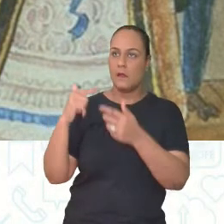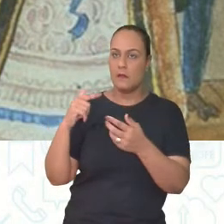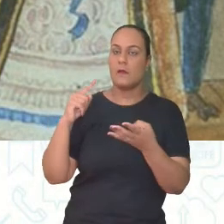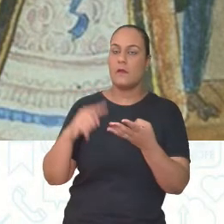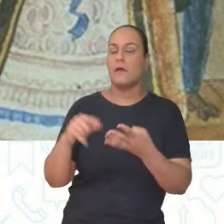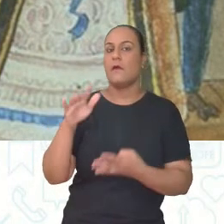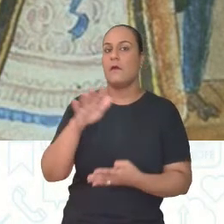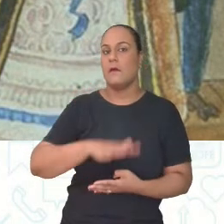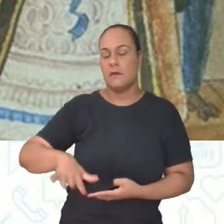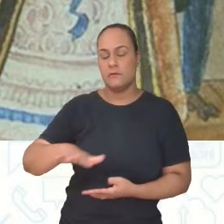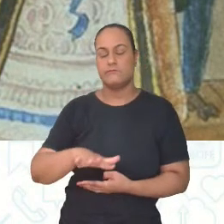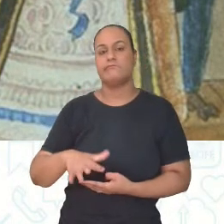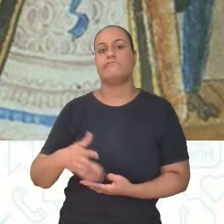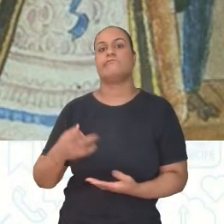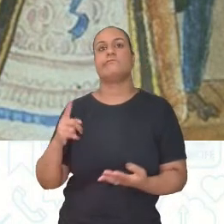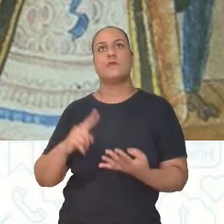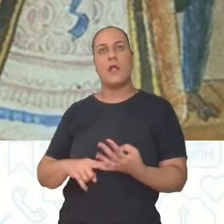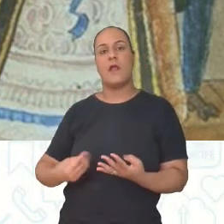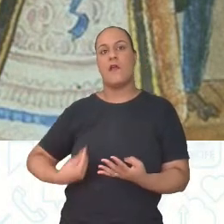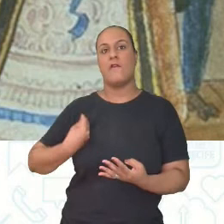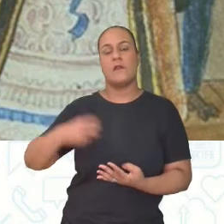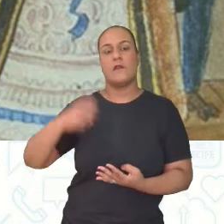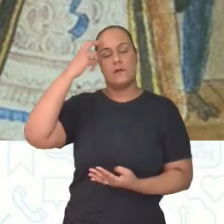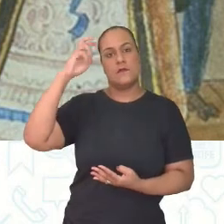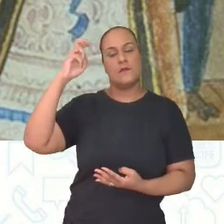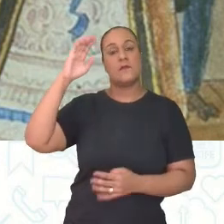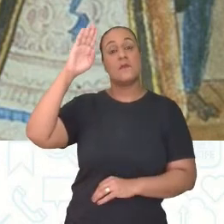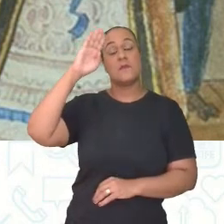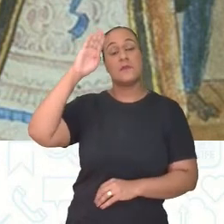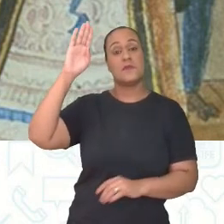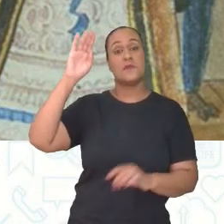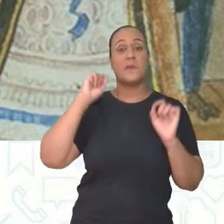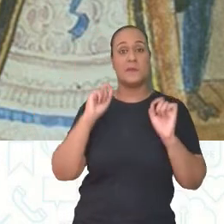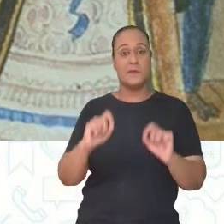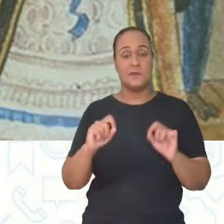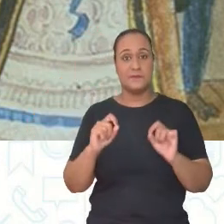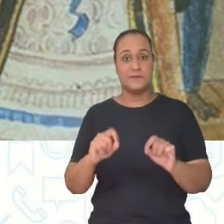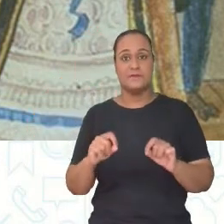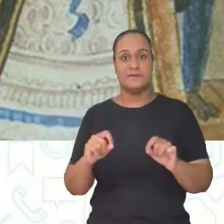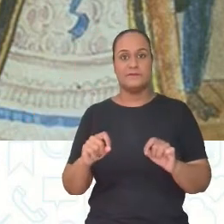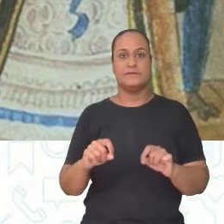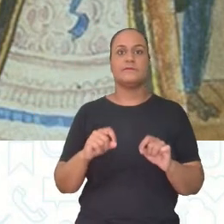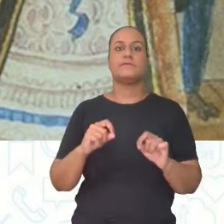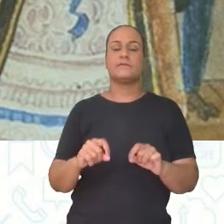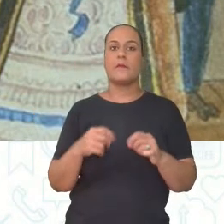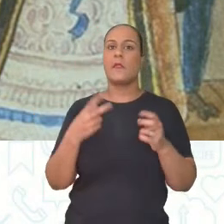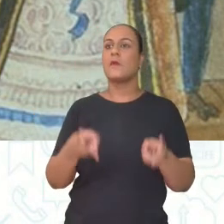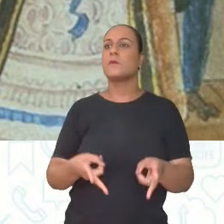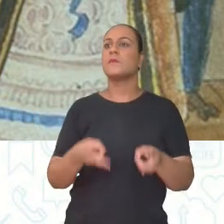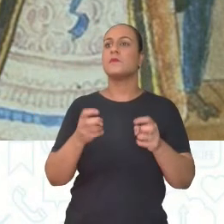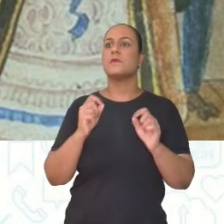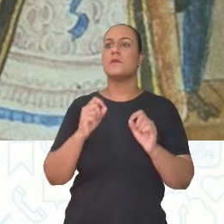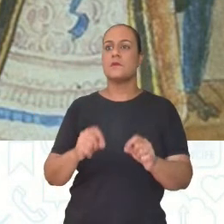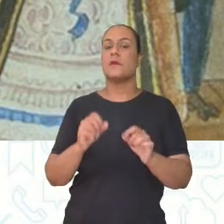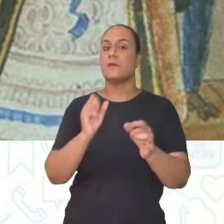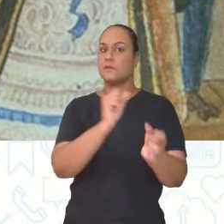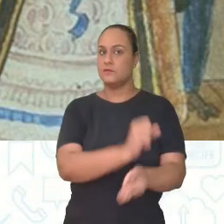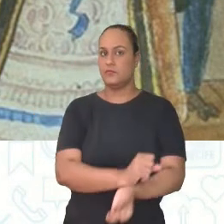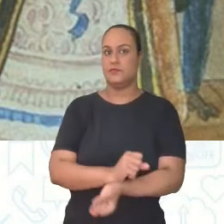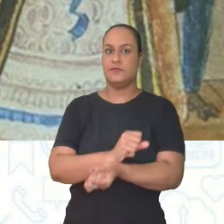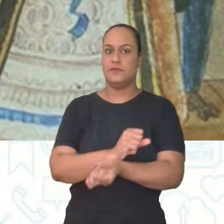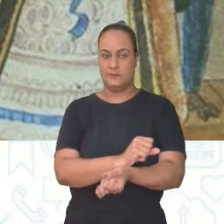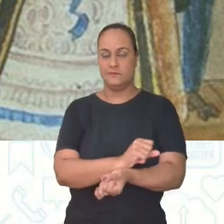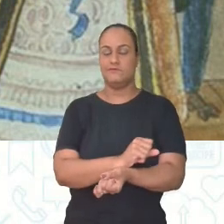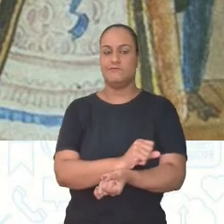né, a vida cultural e principalmente, né, que é muito estudado, muito interpretado aí a questão da escravidão no